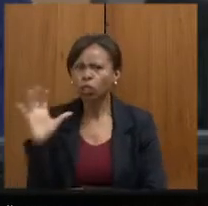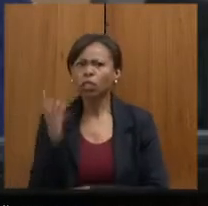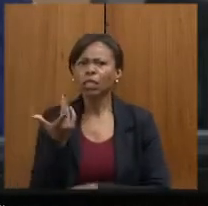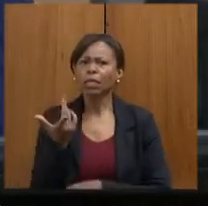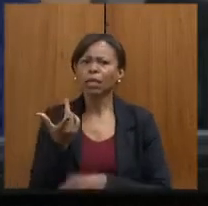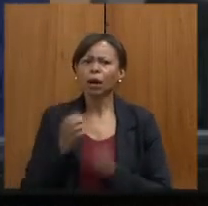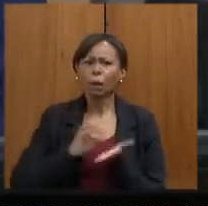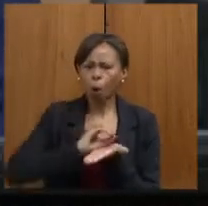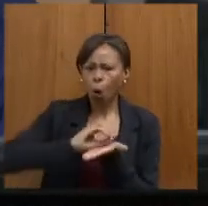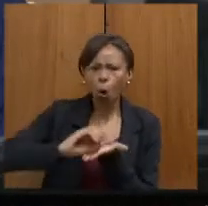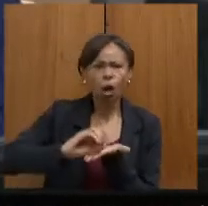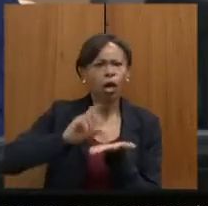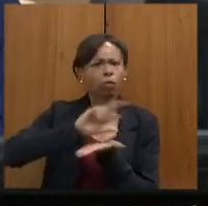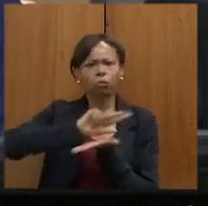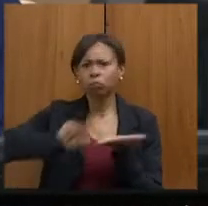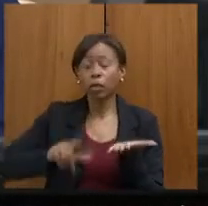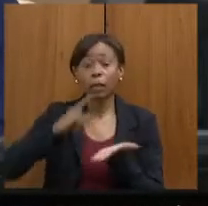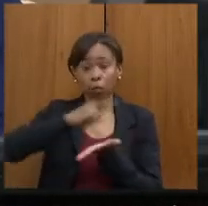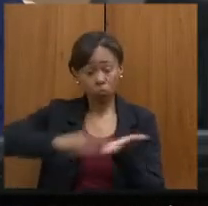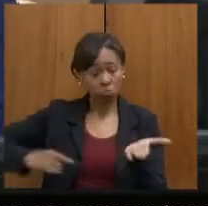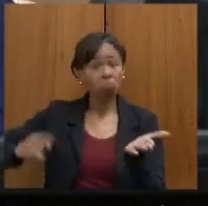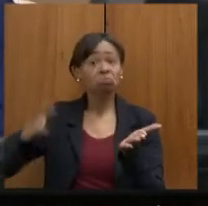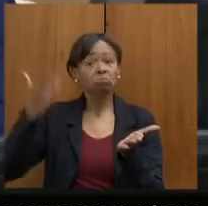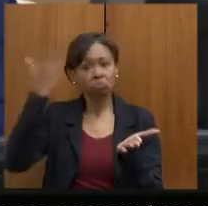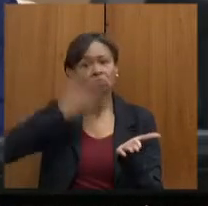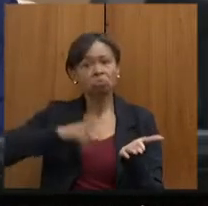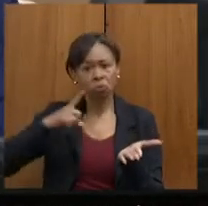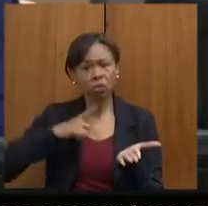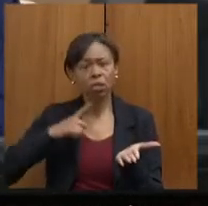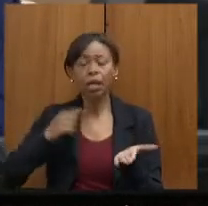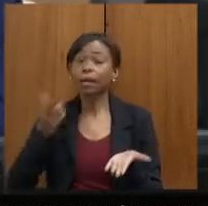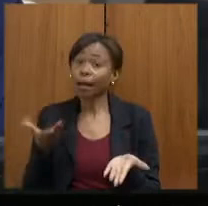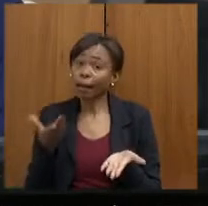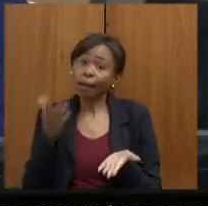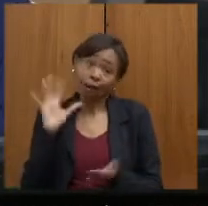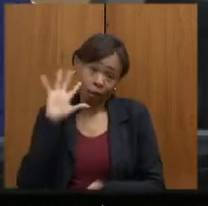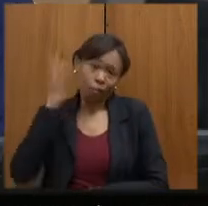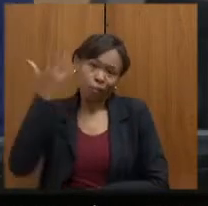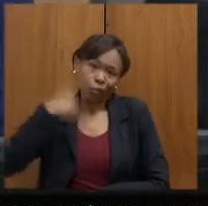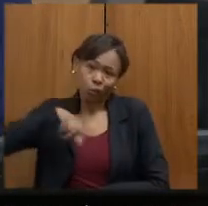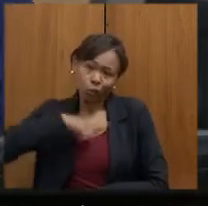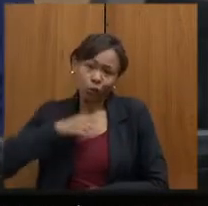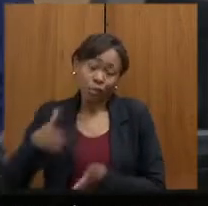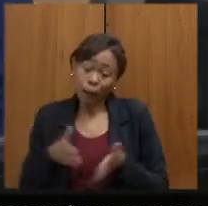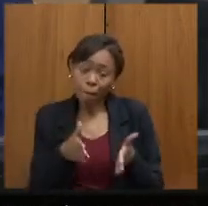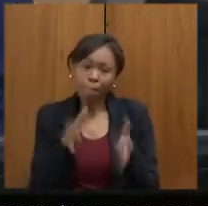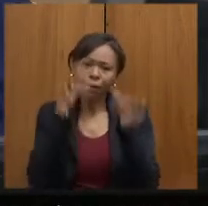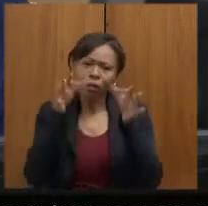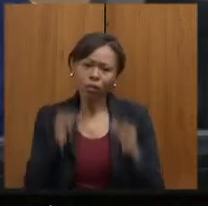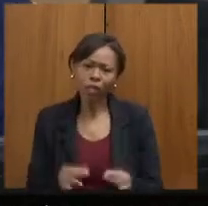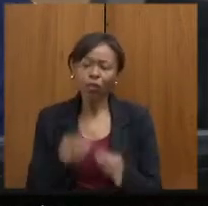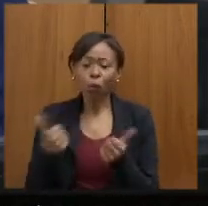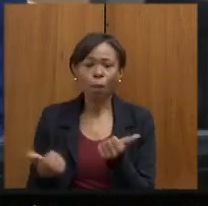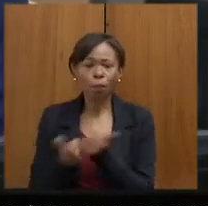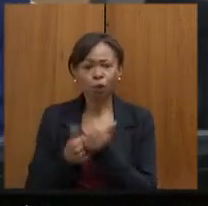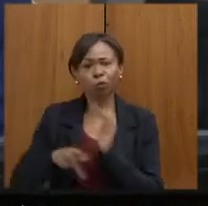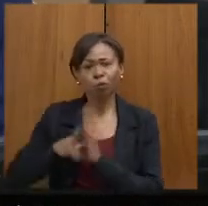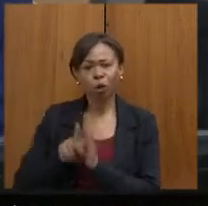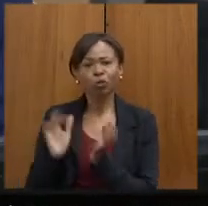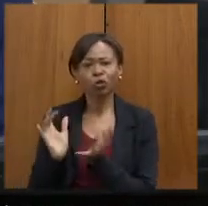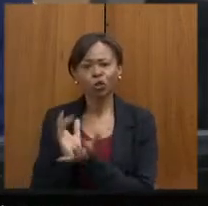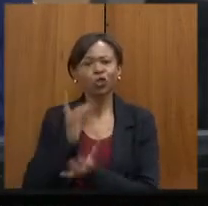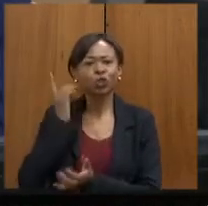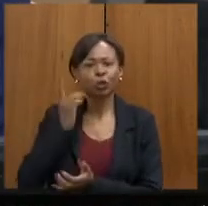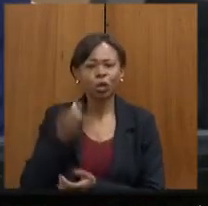certificação e é esse o caminho a gente tem certeza que a gente tá aqui no caminho certo com apoio dos parlamentares com